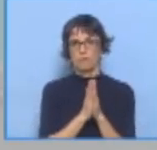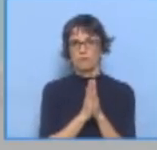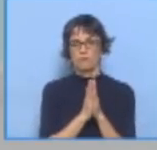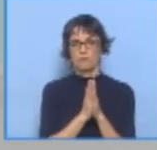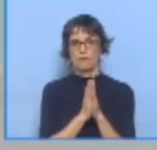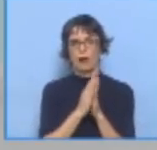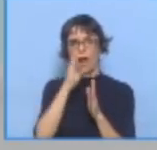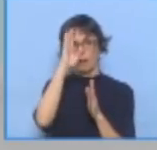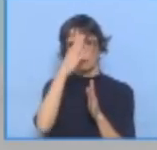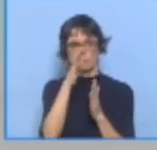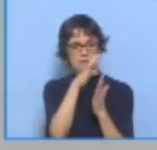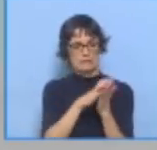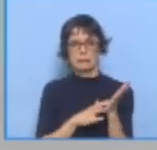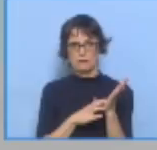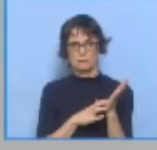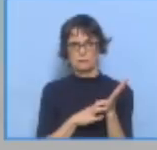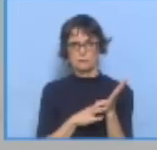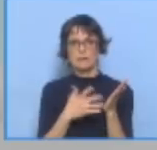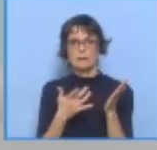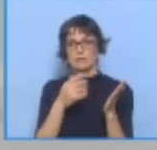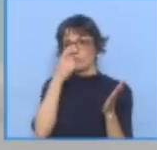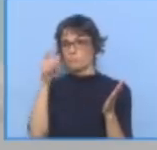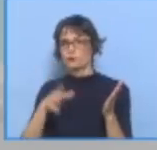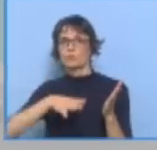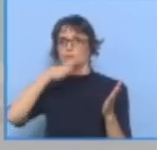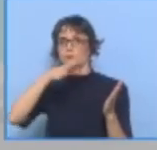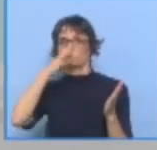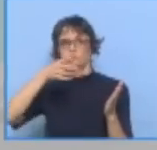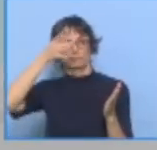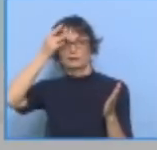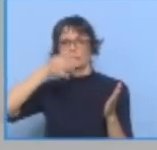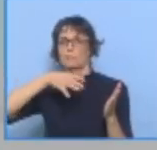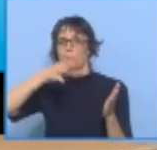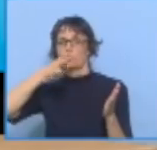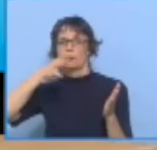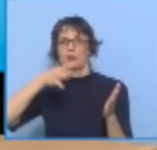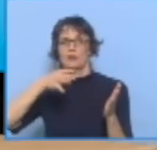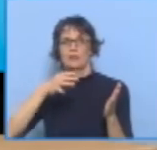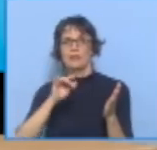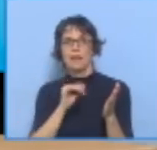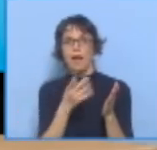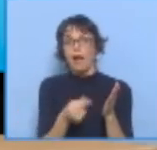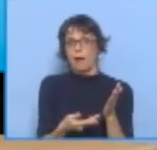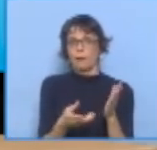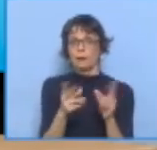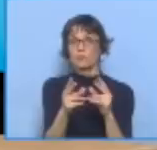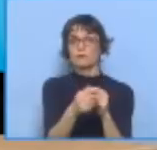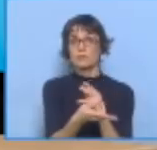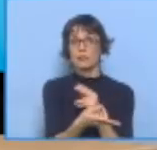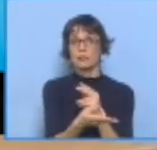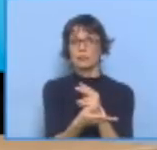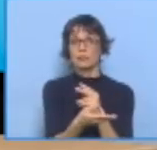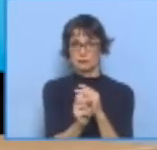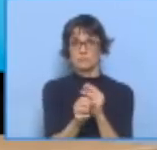são conhecidos, que se sabem de cor, que se dizem até de cor. Sim. E surgem agora com novidade. Vai haver novidade